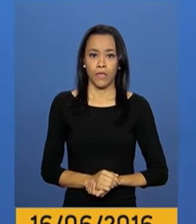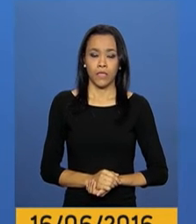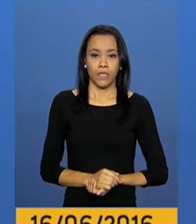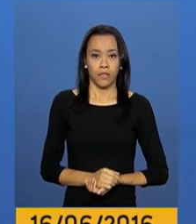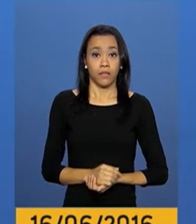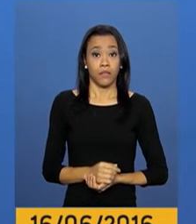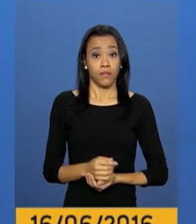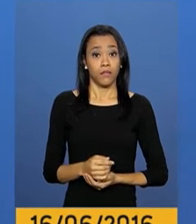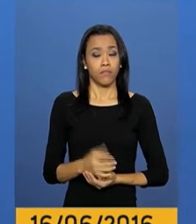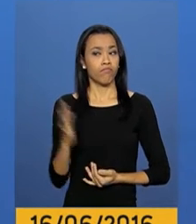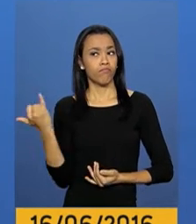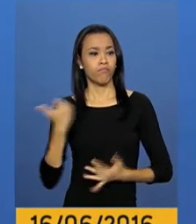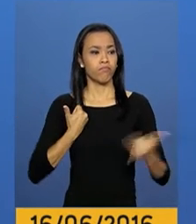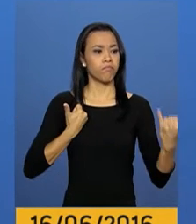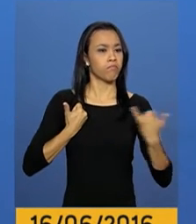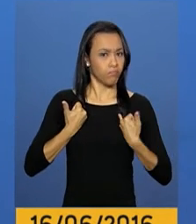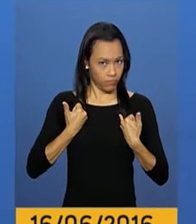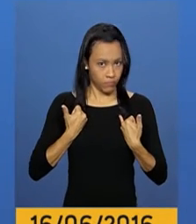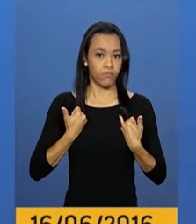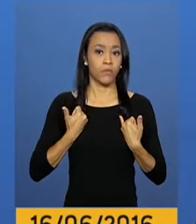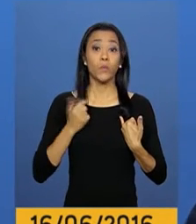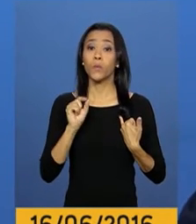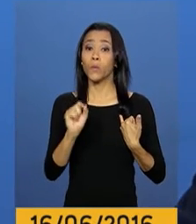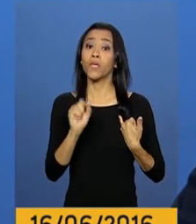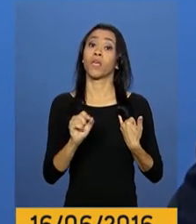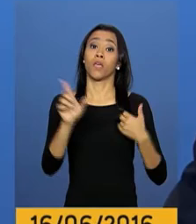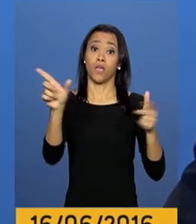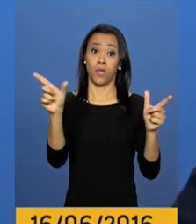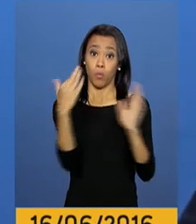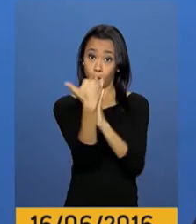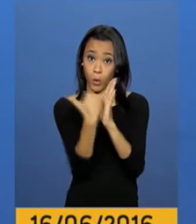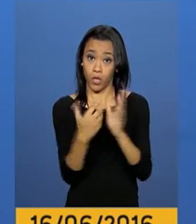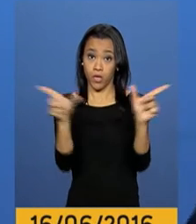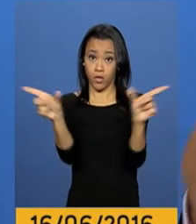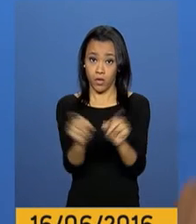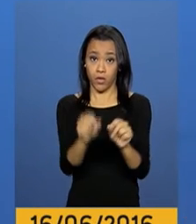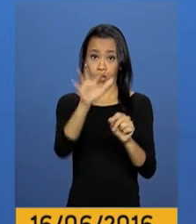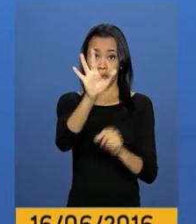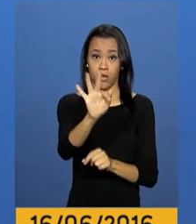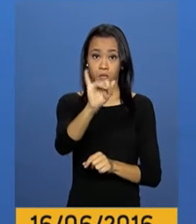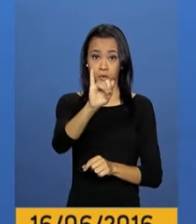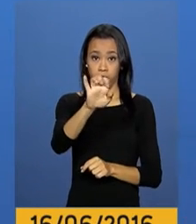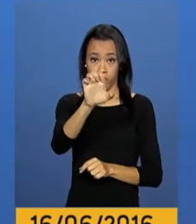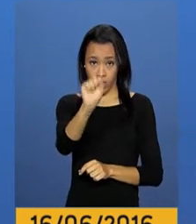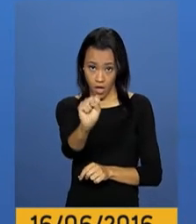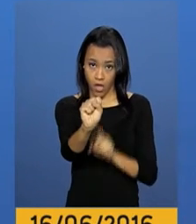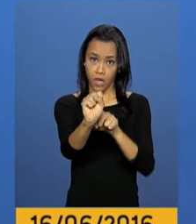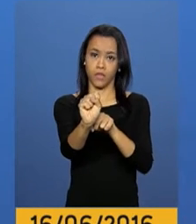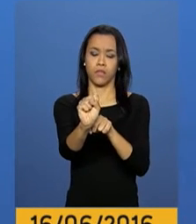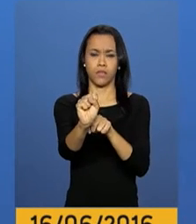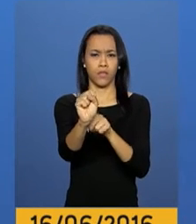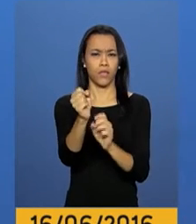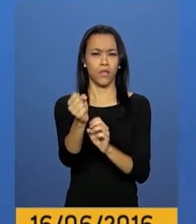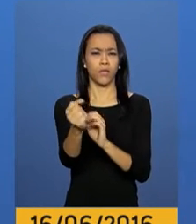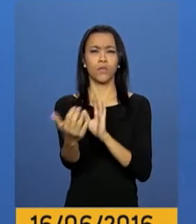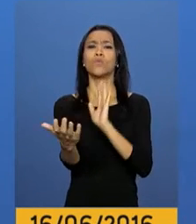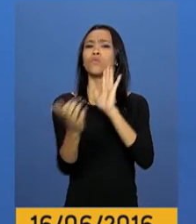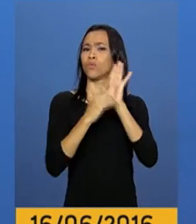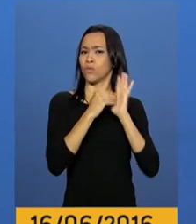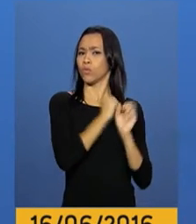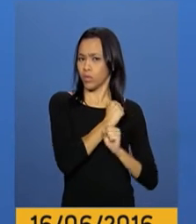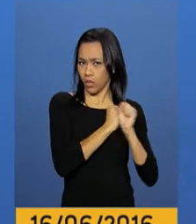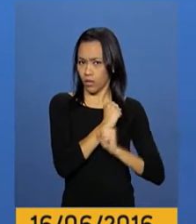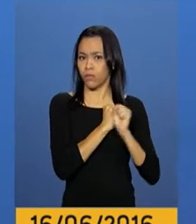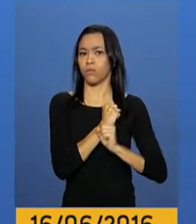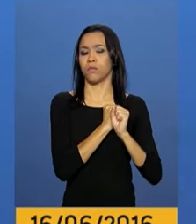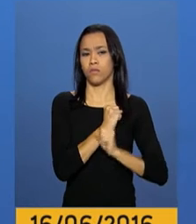Sabe-se que o programa FIES ele veio, a partir dos últimos anos, de um